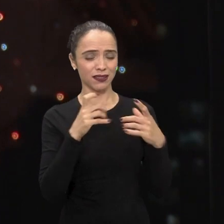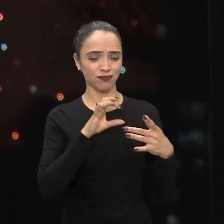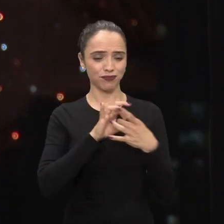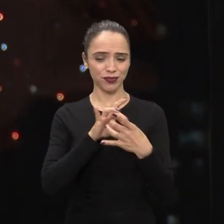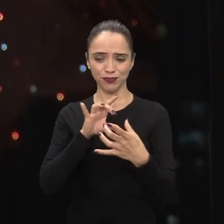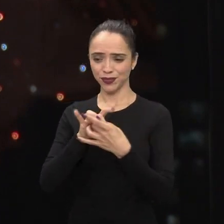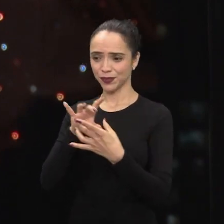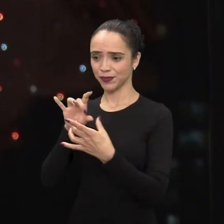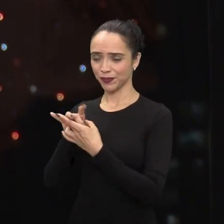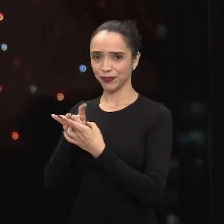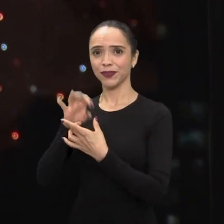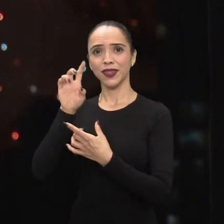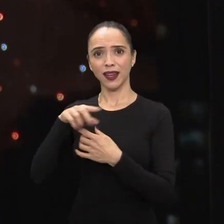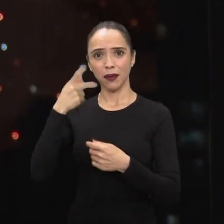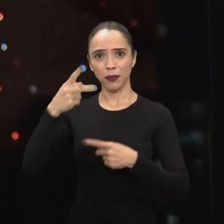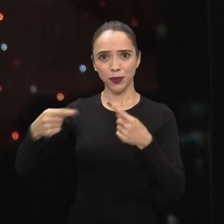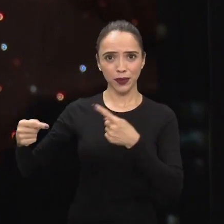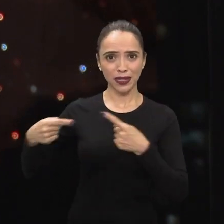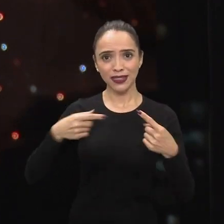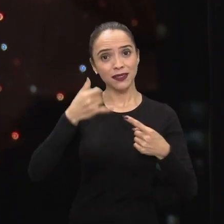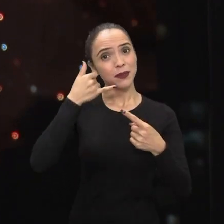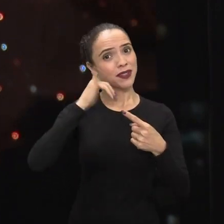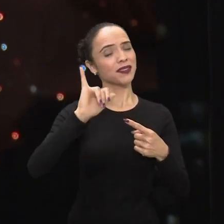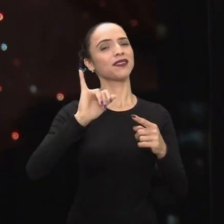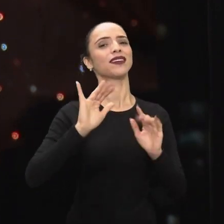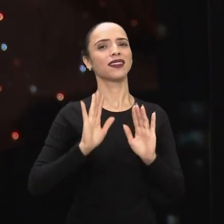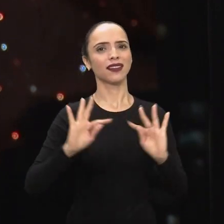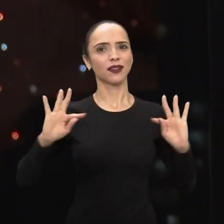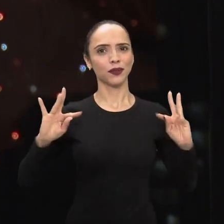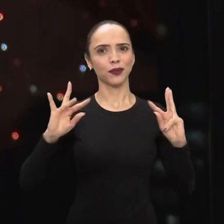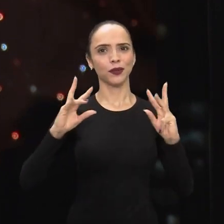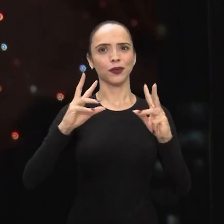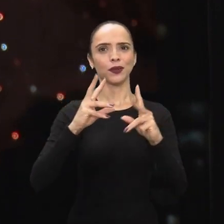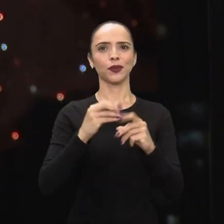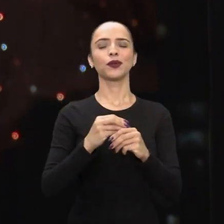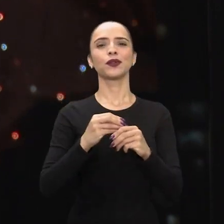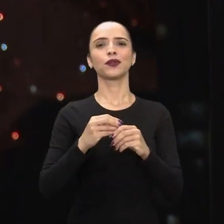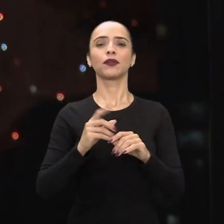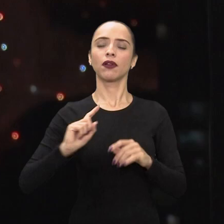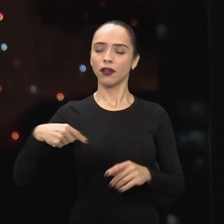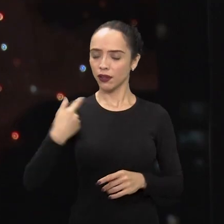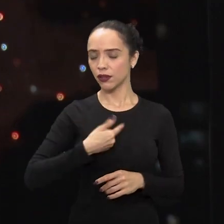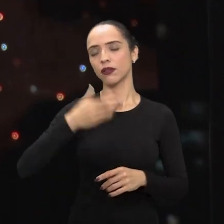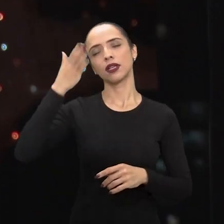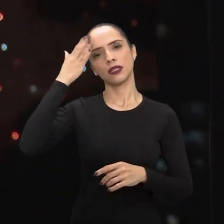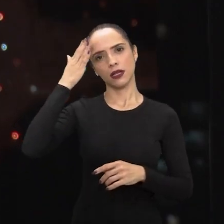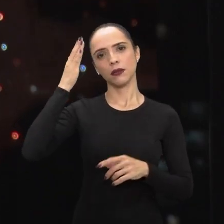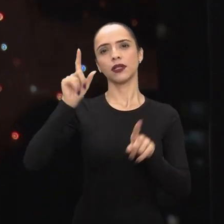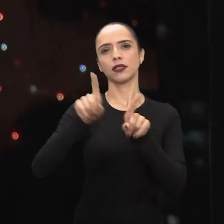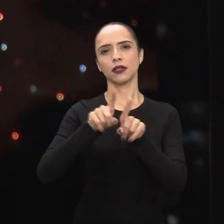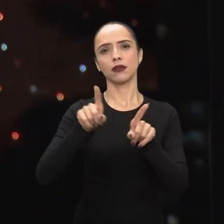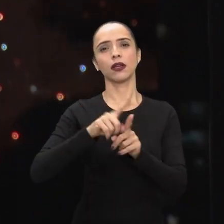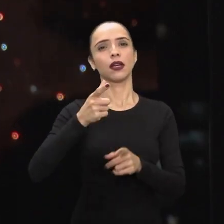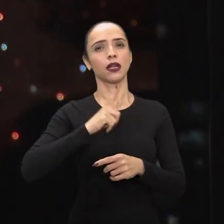e com a política preventiva mesmo né a gente sabe que se falava da né da polícia